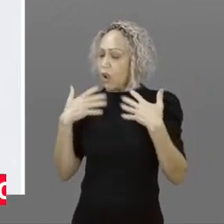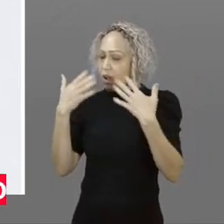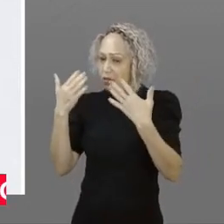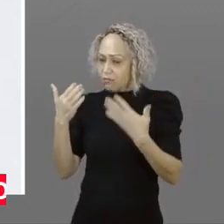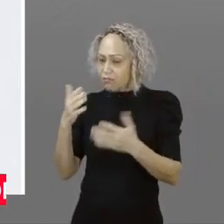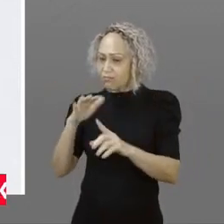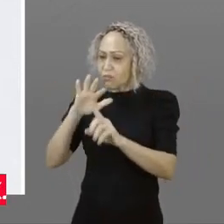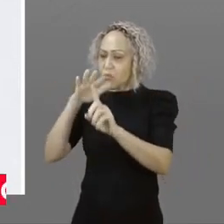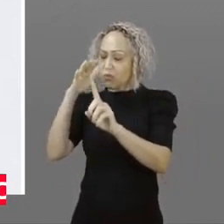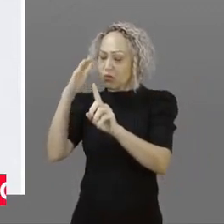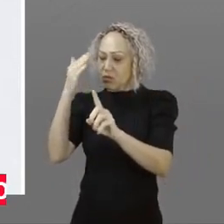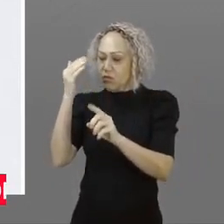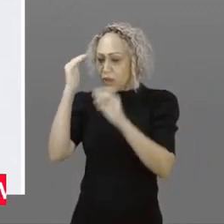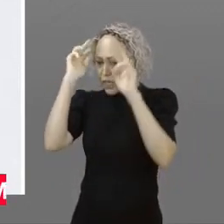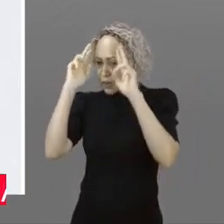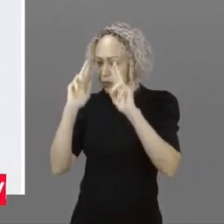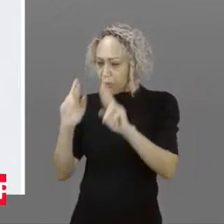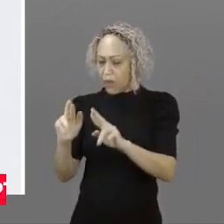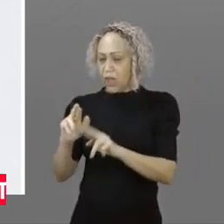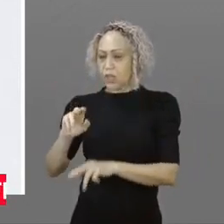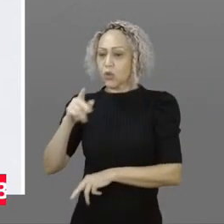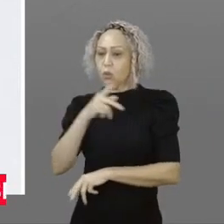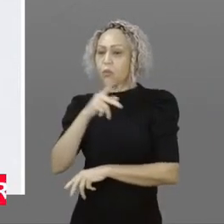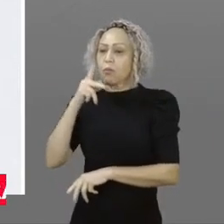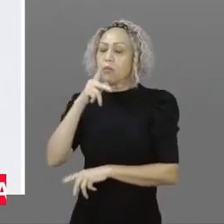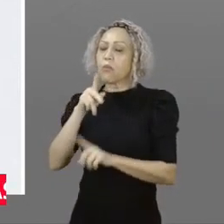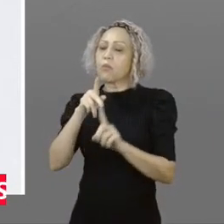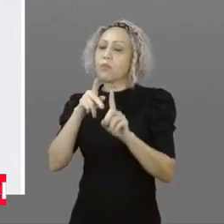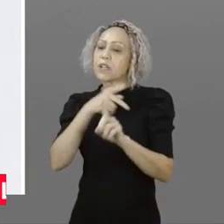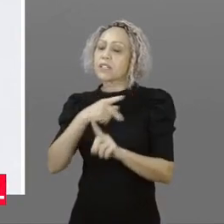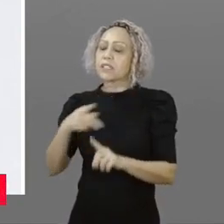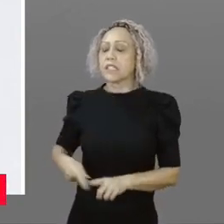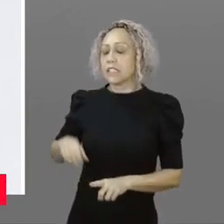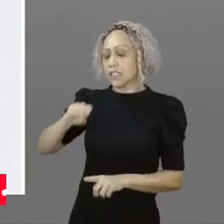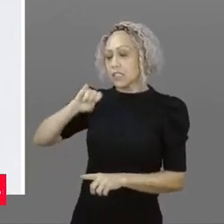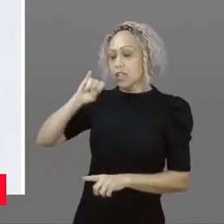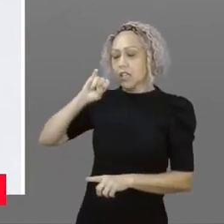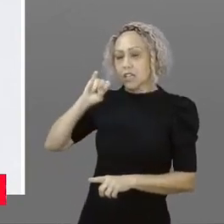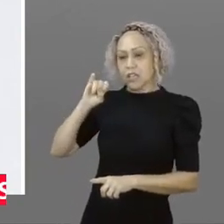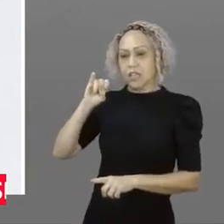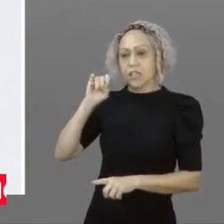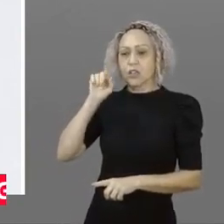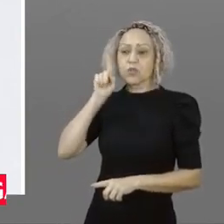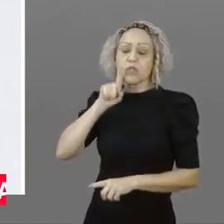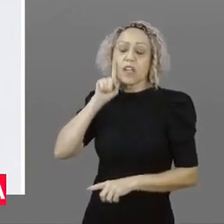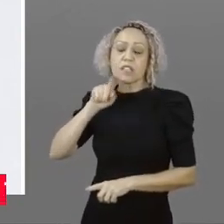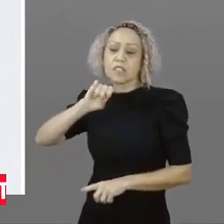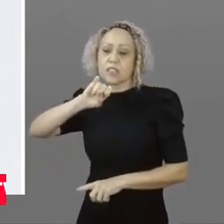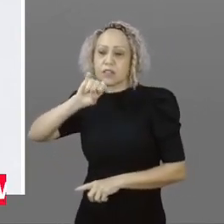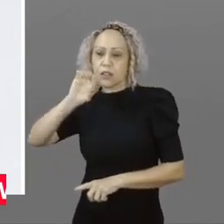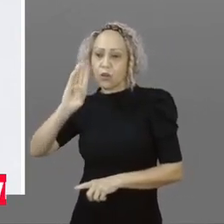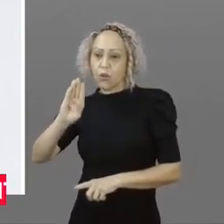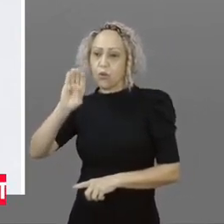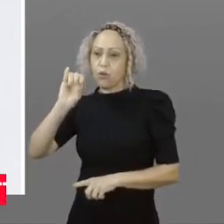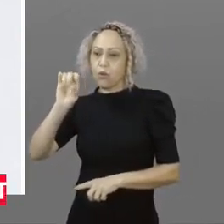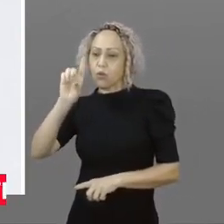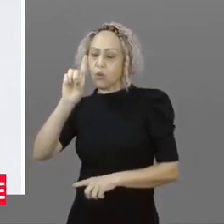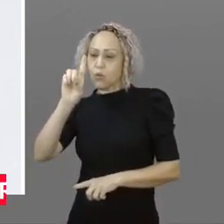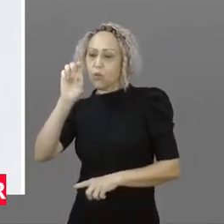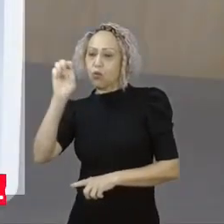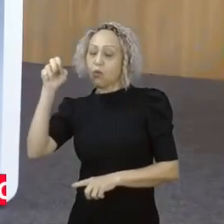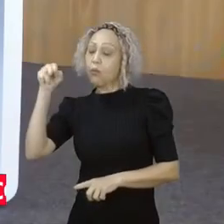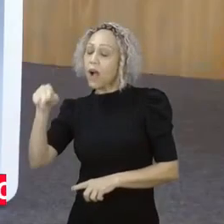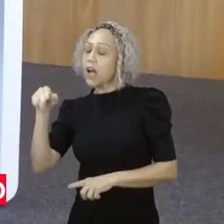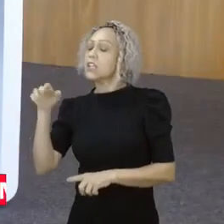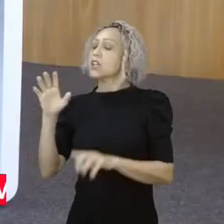democracia e pelas medidas que tem adotado em prol dos trabalhadores dos Estados Unidos. O secretário americano parabenizou o Brasil pela aprovação da